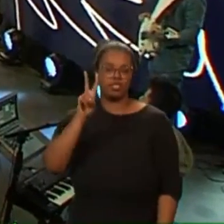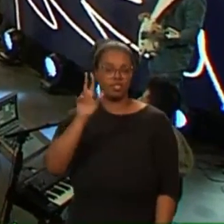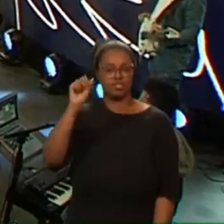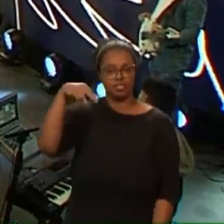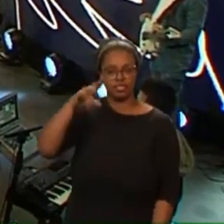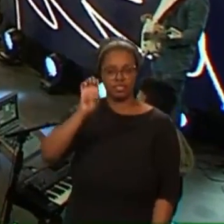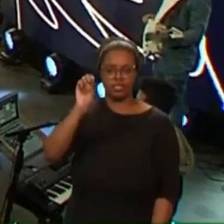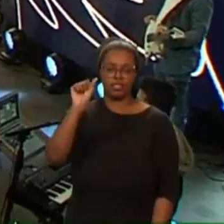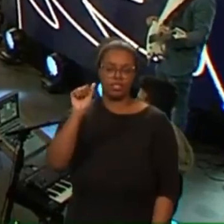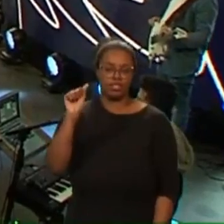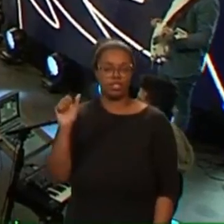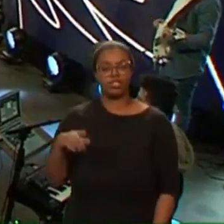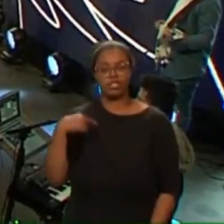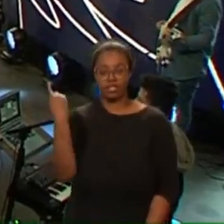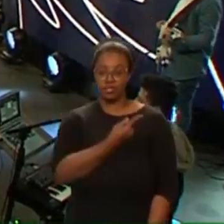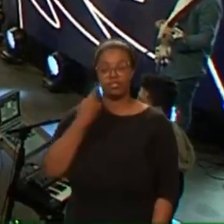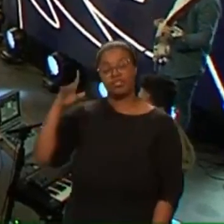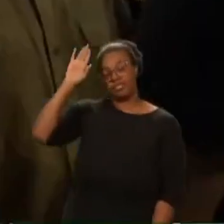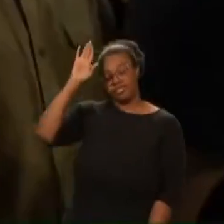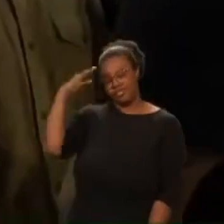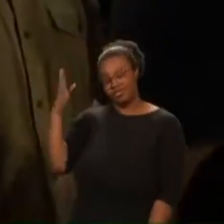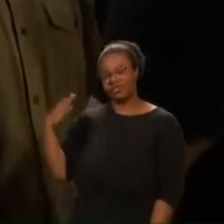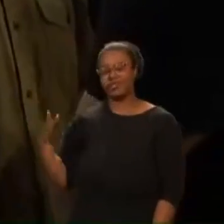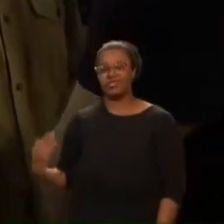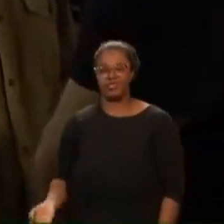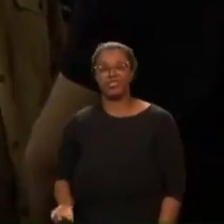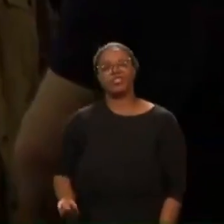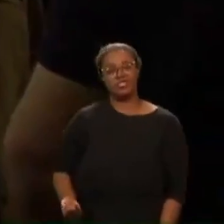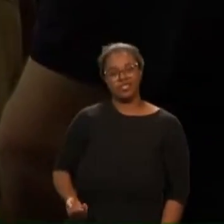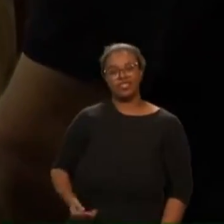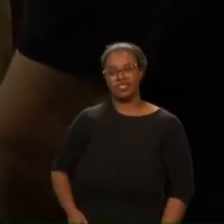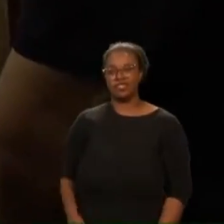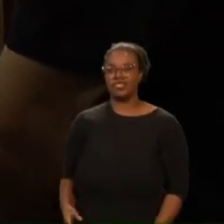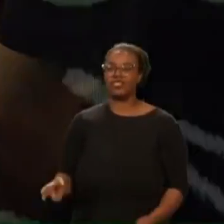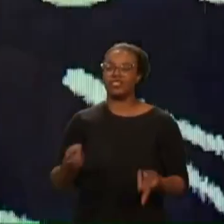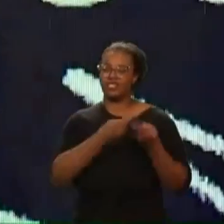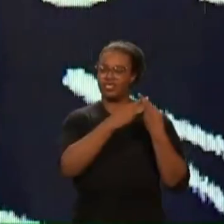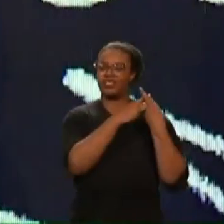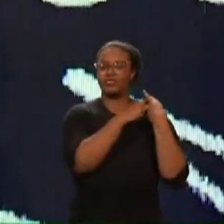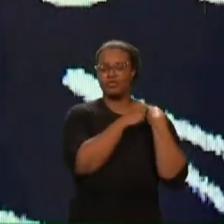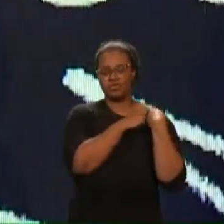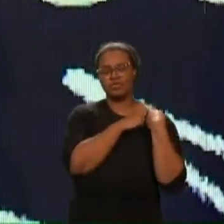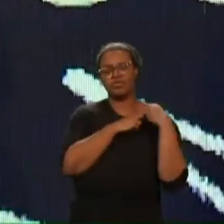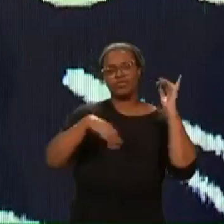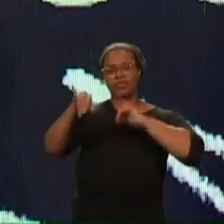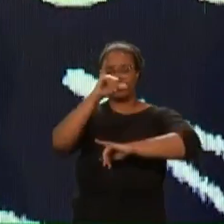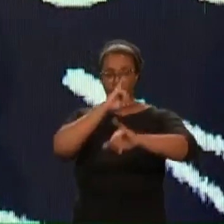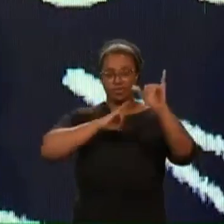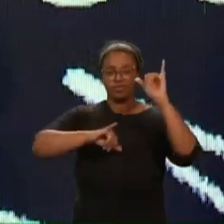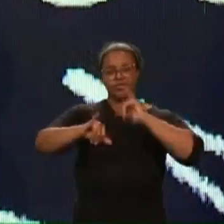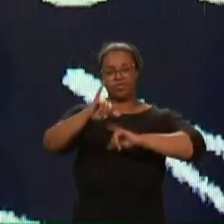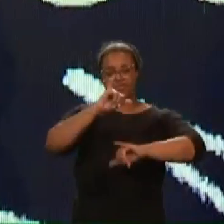vocês geraram nós honramos nós honramos o legado honramos a unção Profética nós honramos O